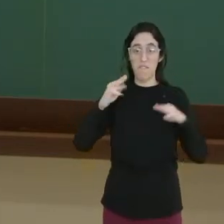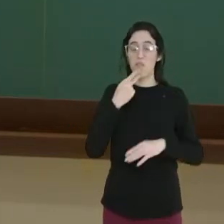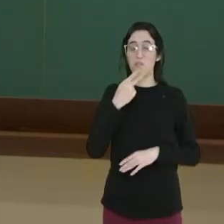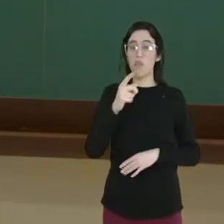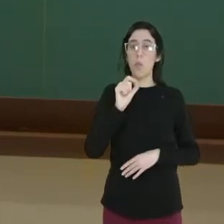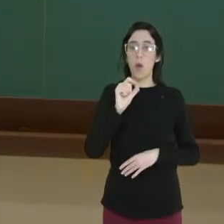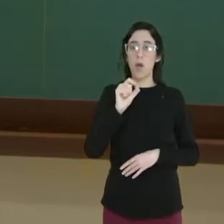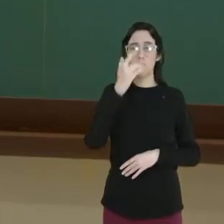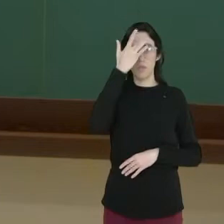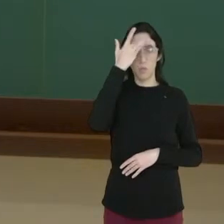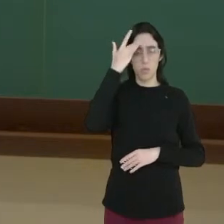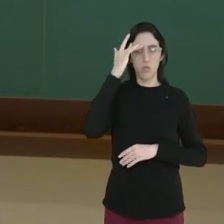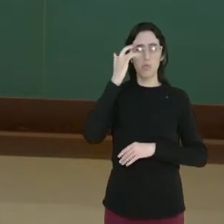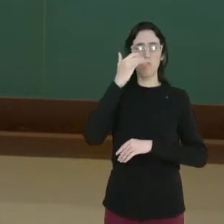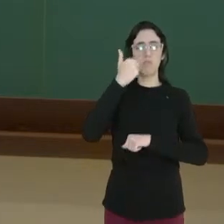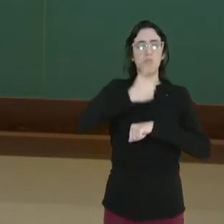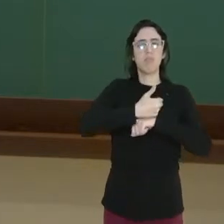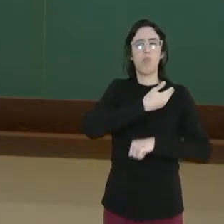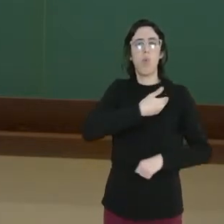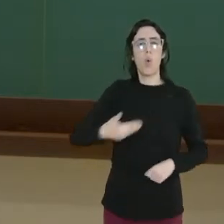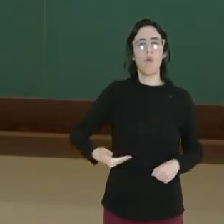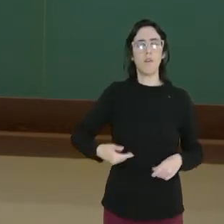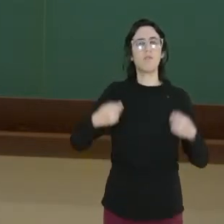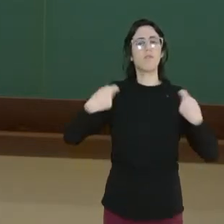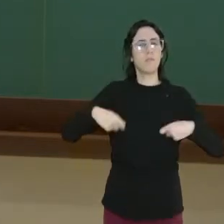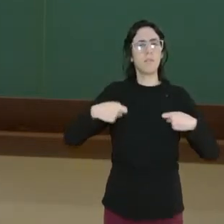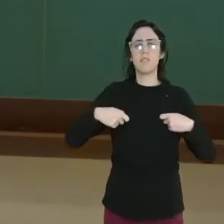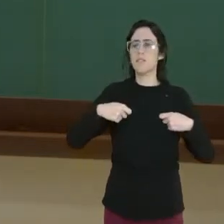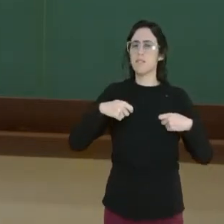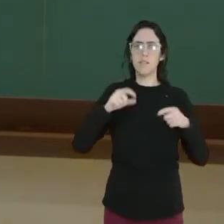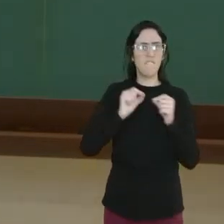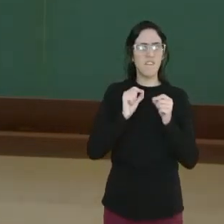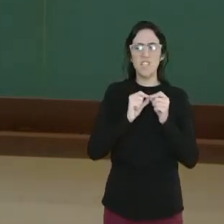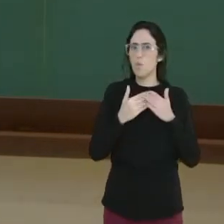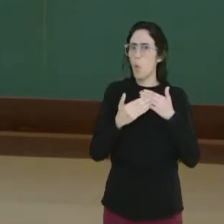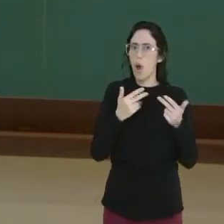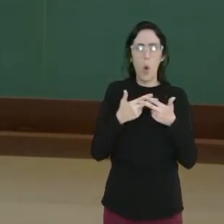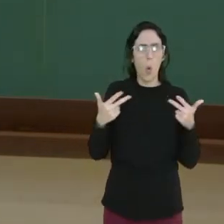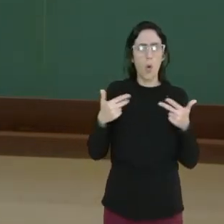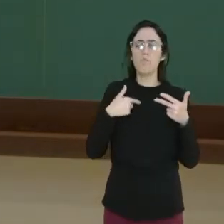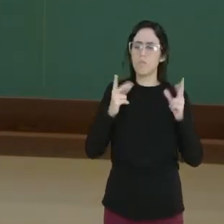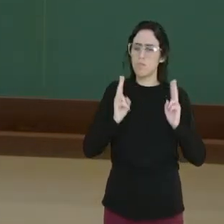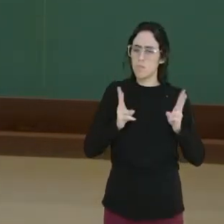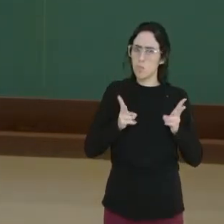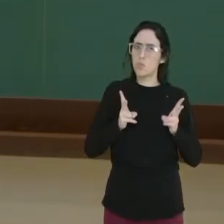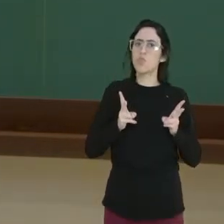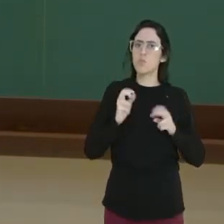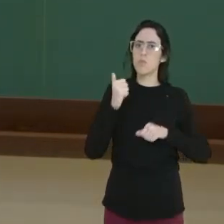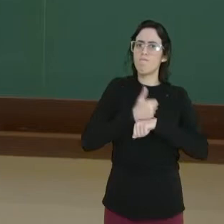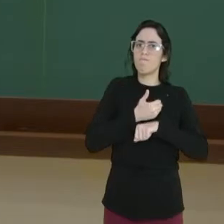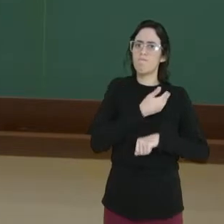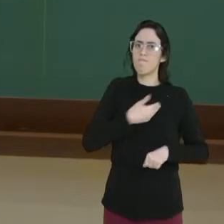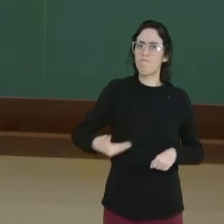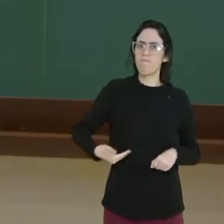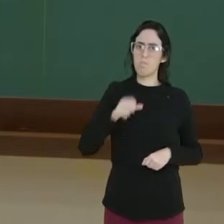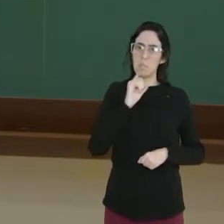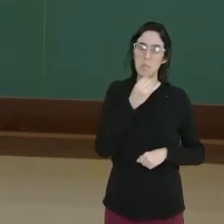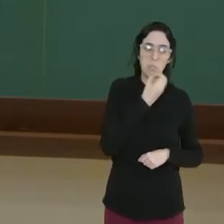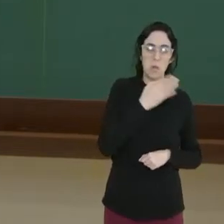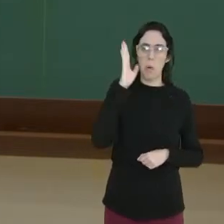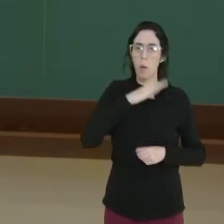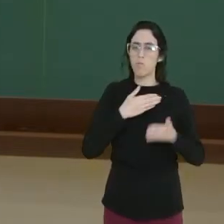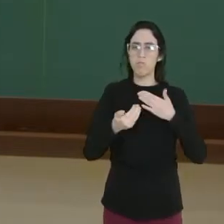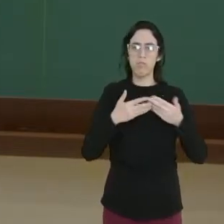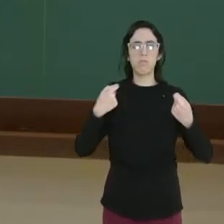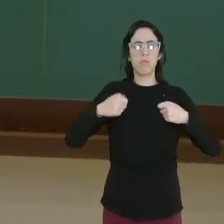que for preciso para se manter no poder. E aí, será que o governante ele deve